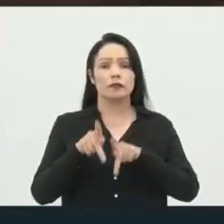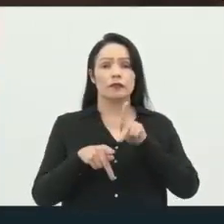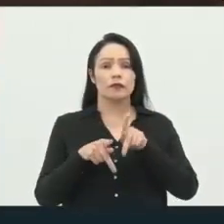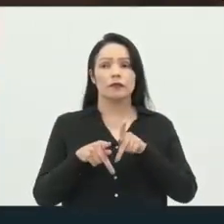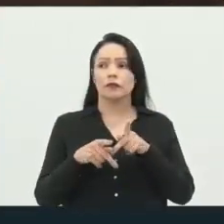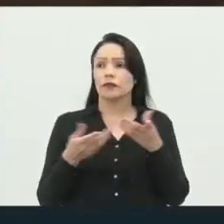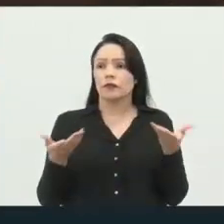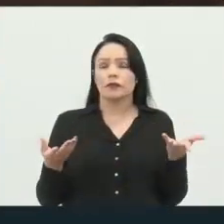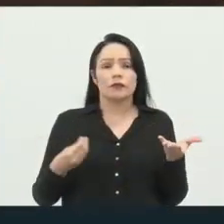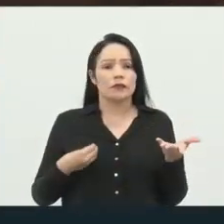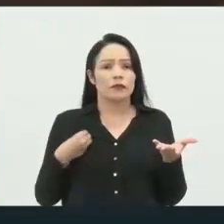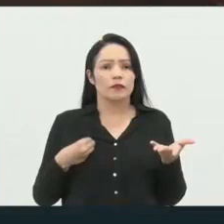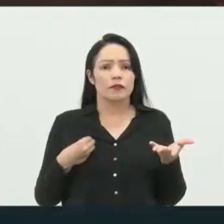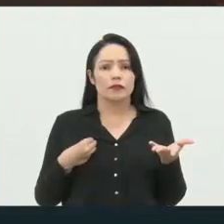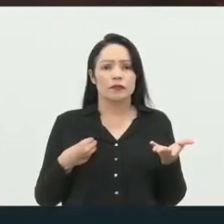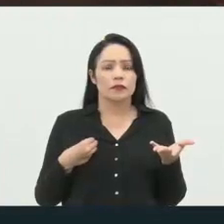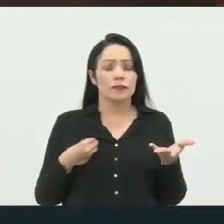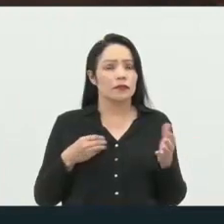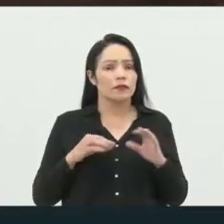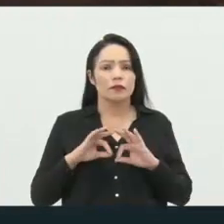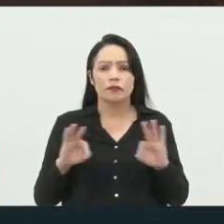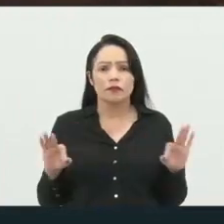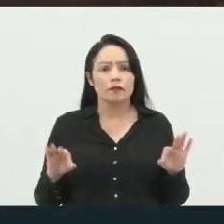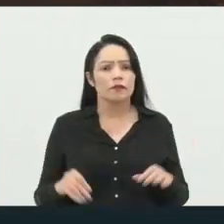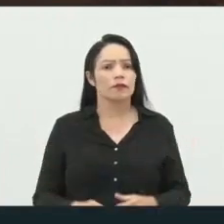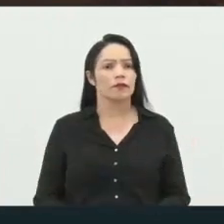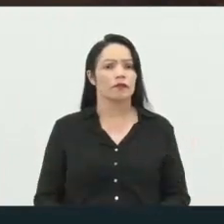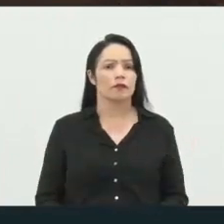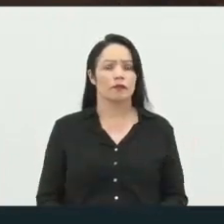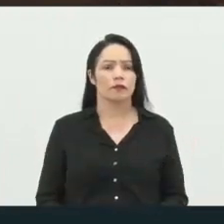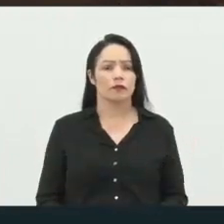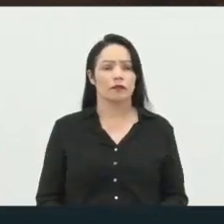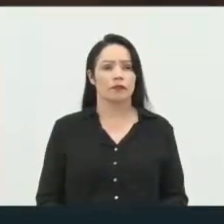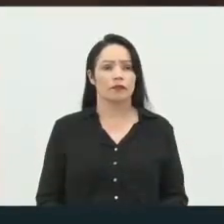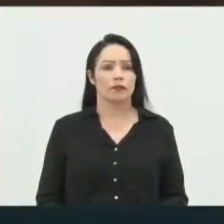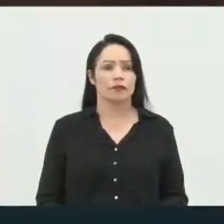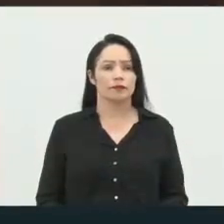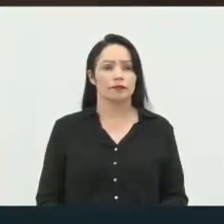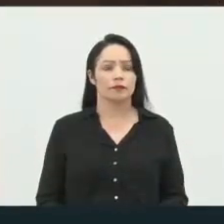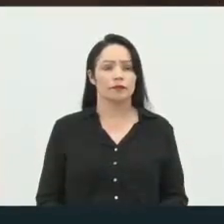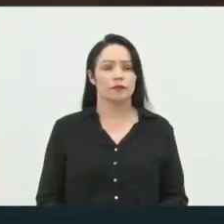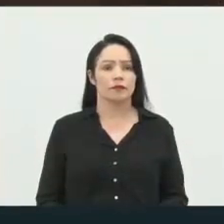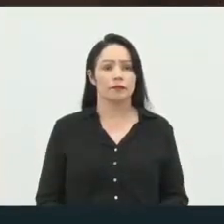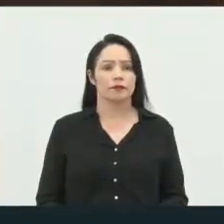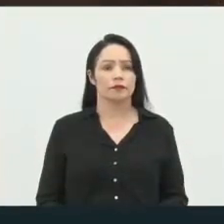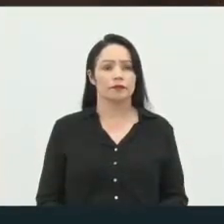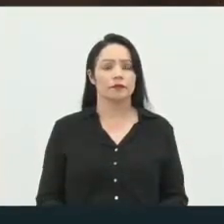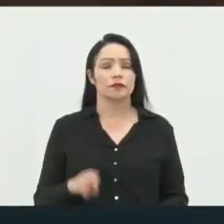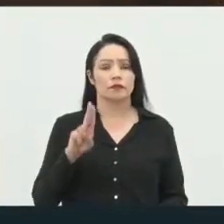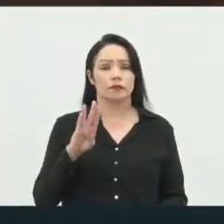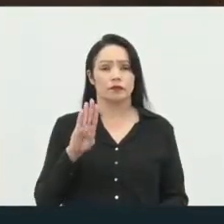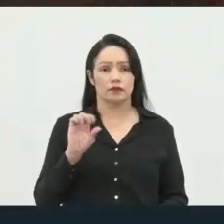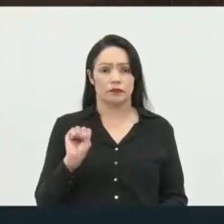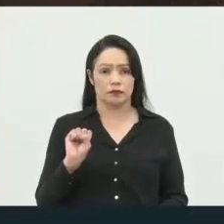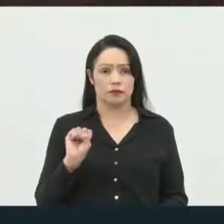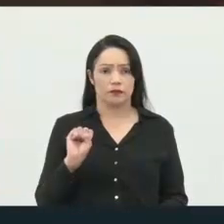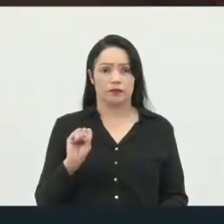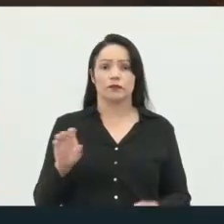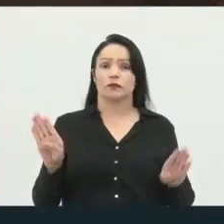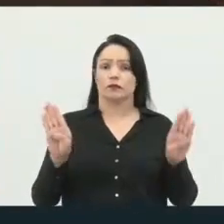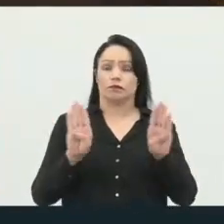vivendo uma situação terrível porque porque a UBS fechada